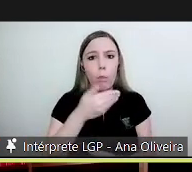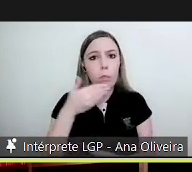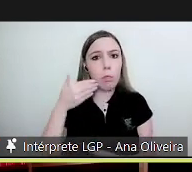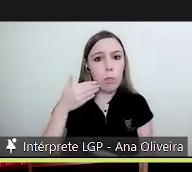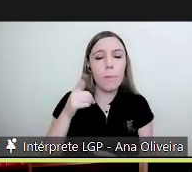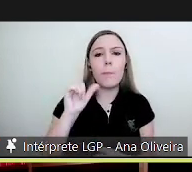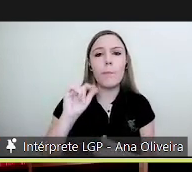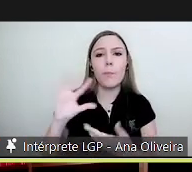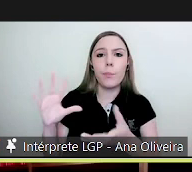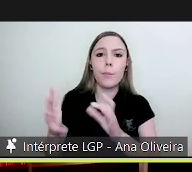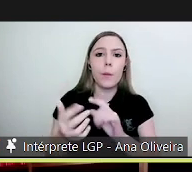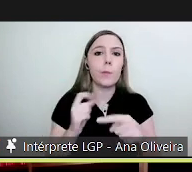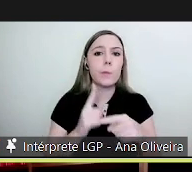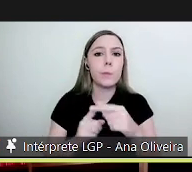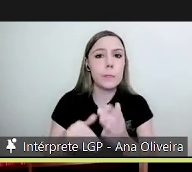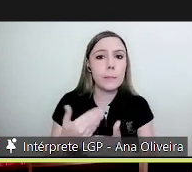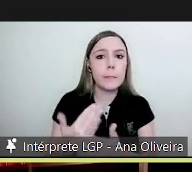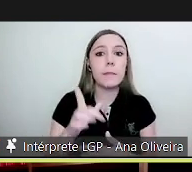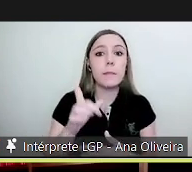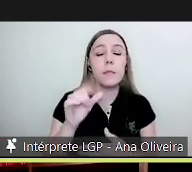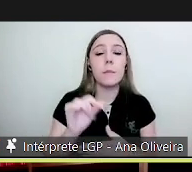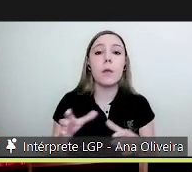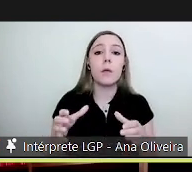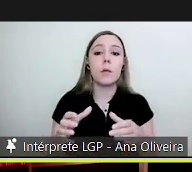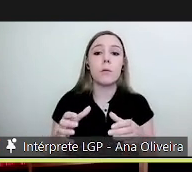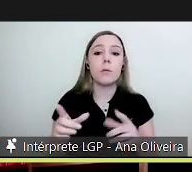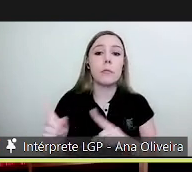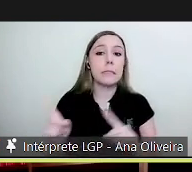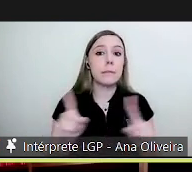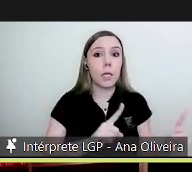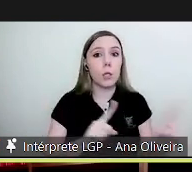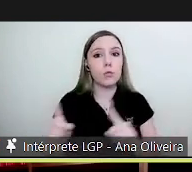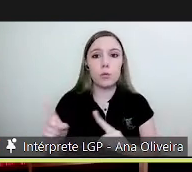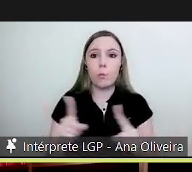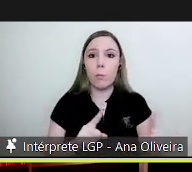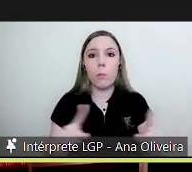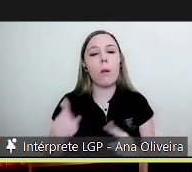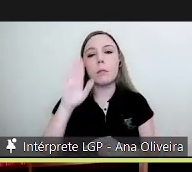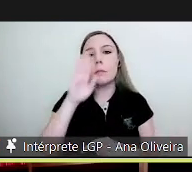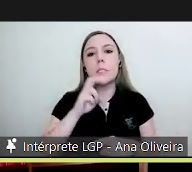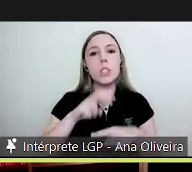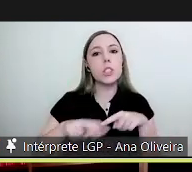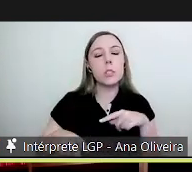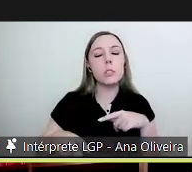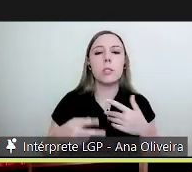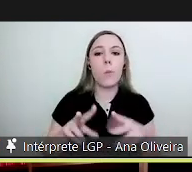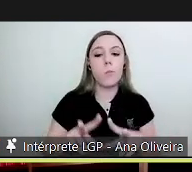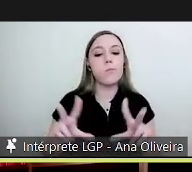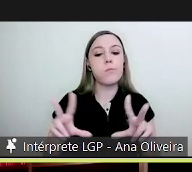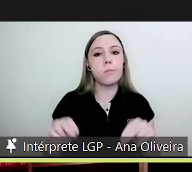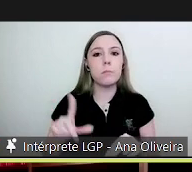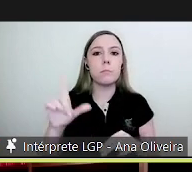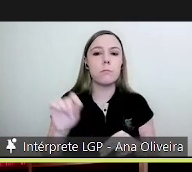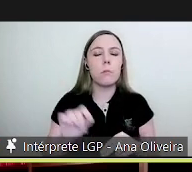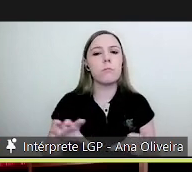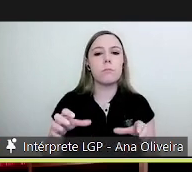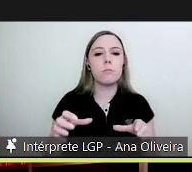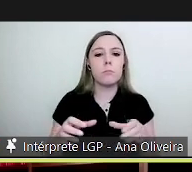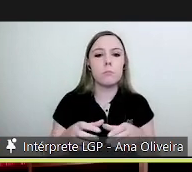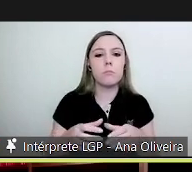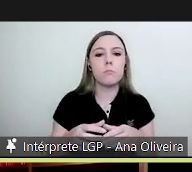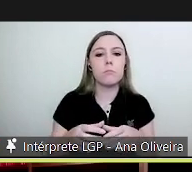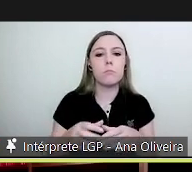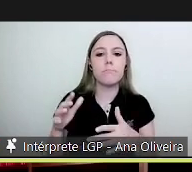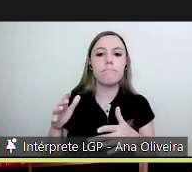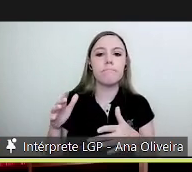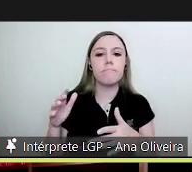sustentável, e vem o transporte coletivo movido a energias limpas, a urbanização inclusiva com